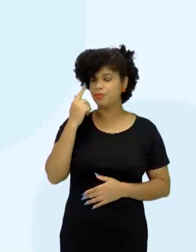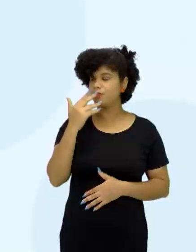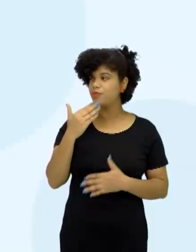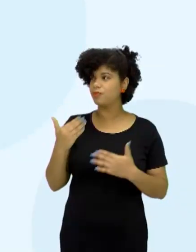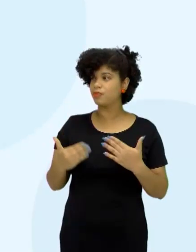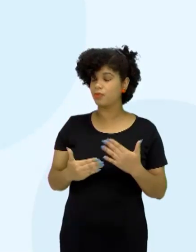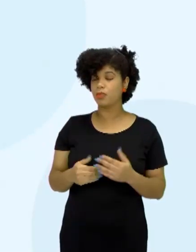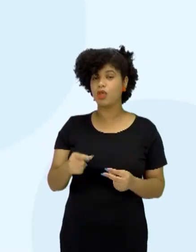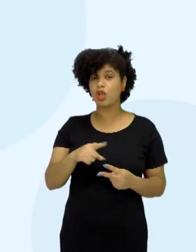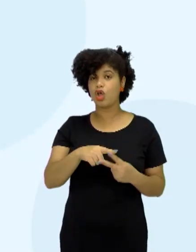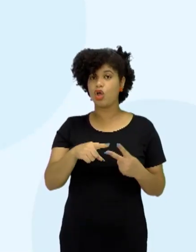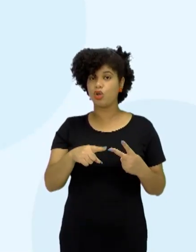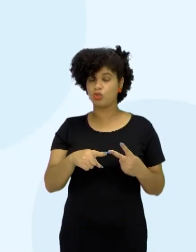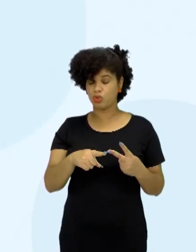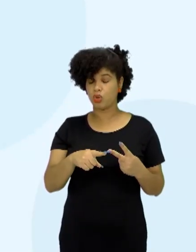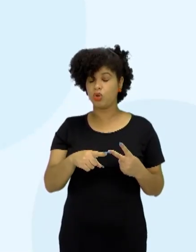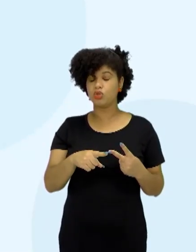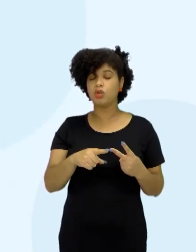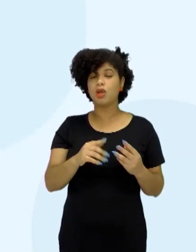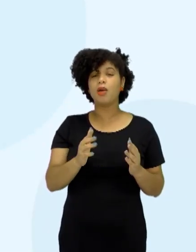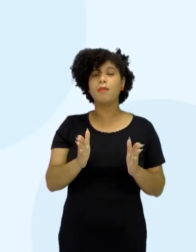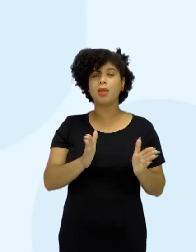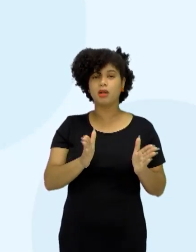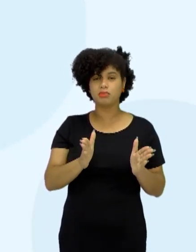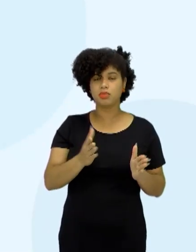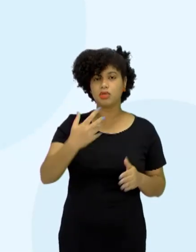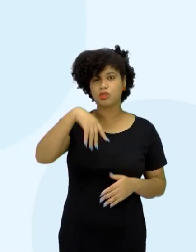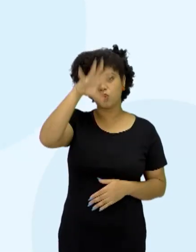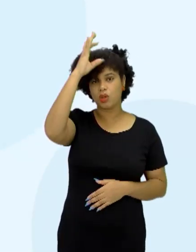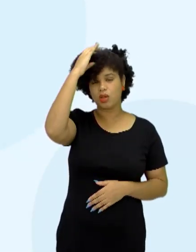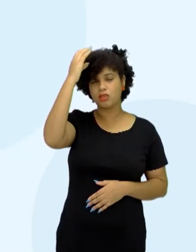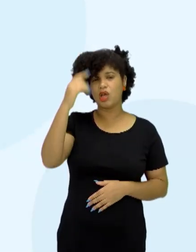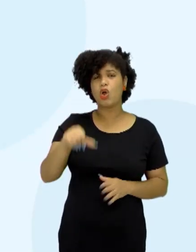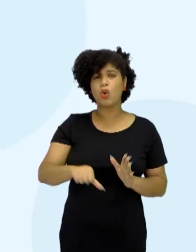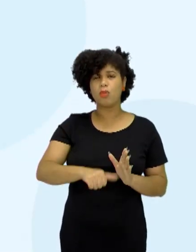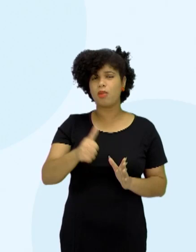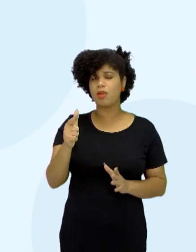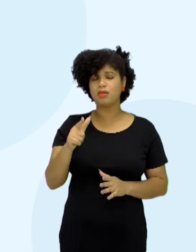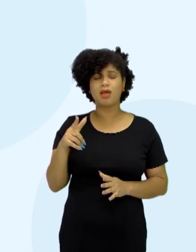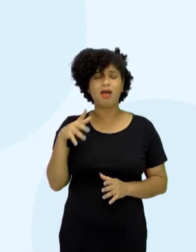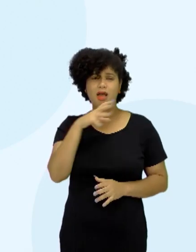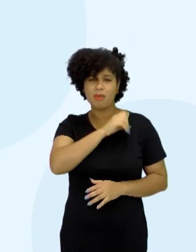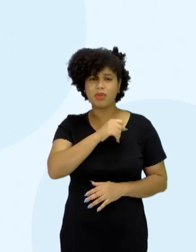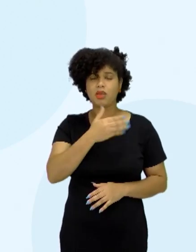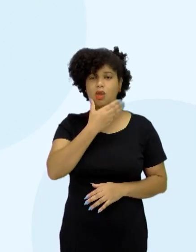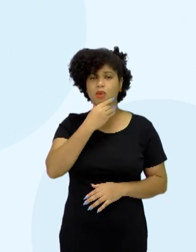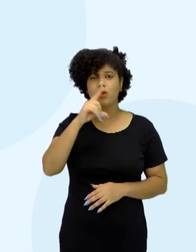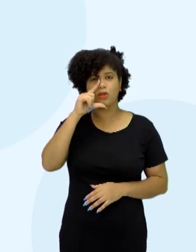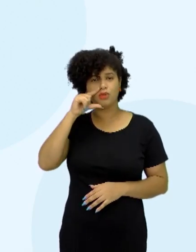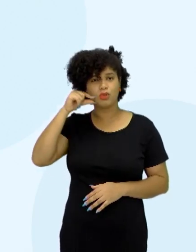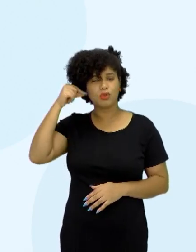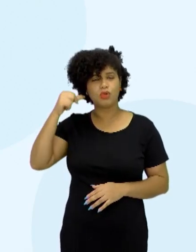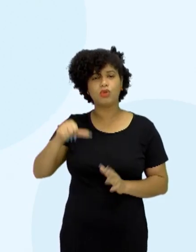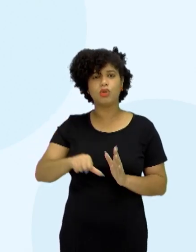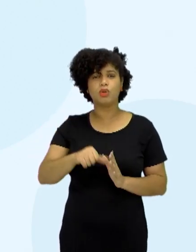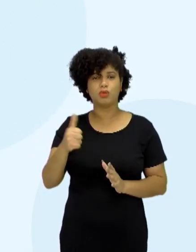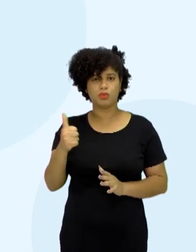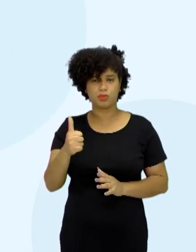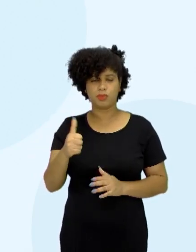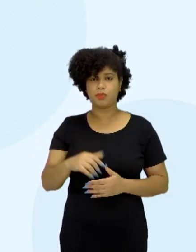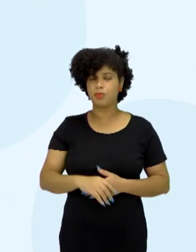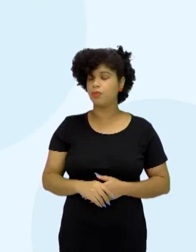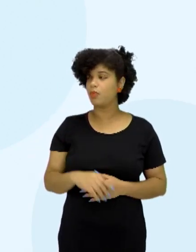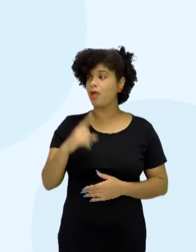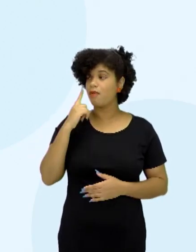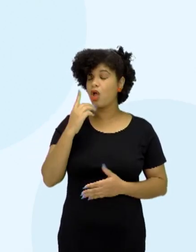verdade, 2 grandes reinados. O primeiro bastante curtinho, com Dom Pedro I, que se inicia ali após